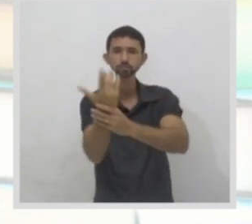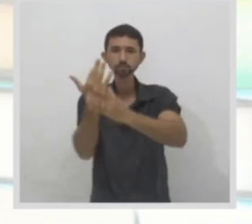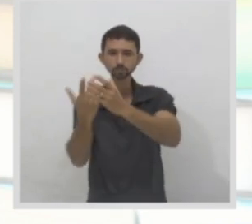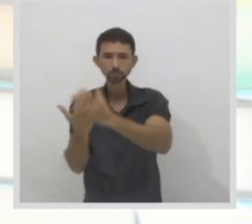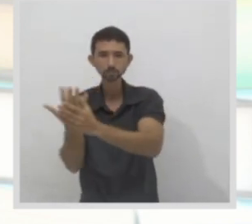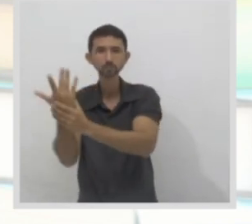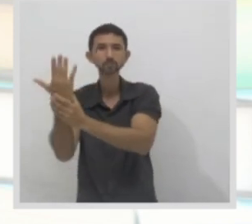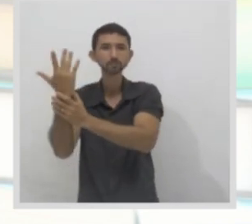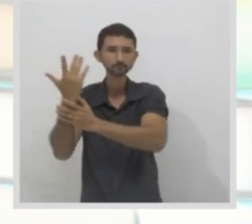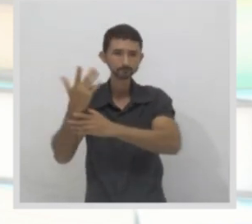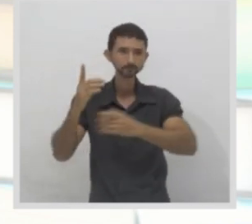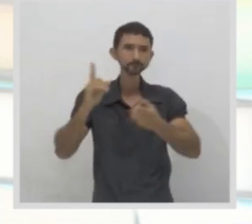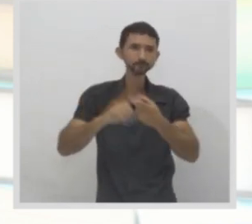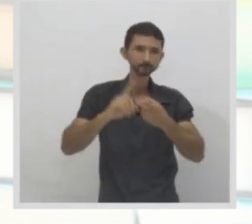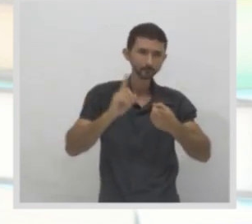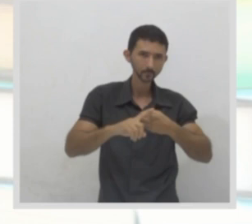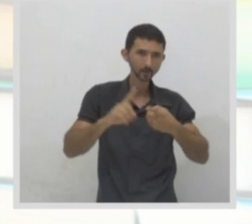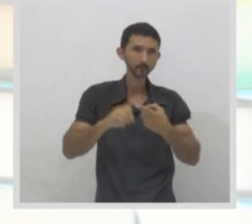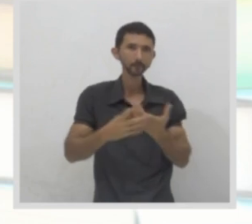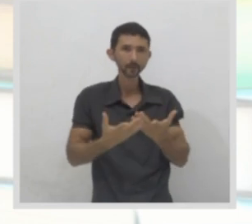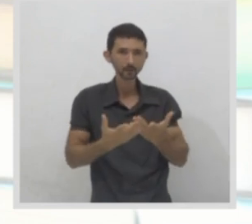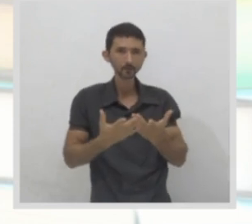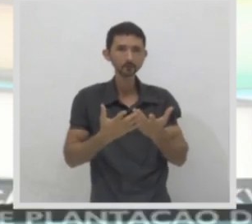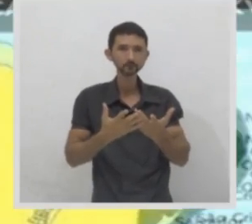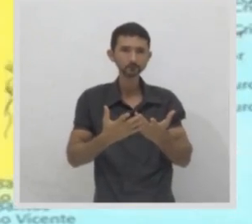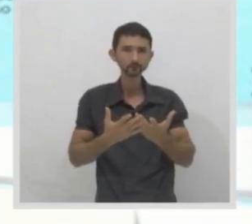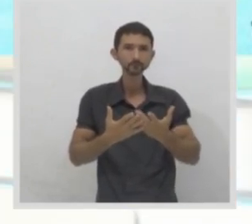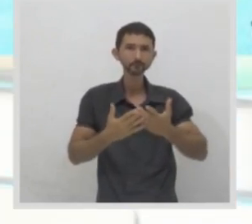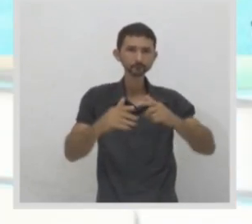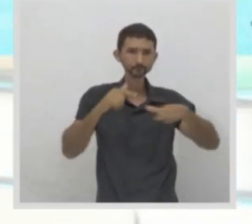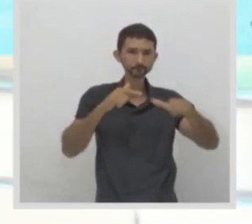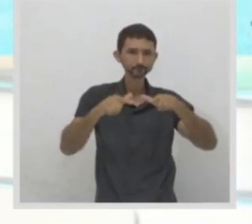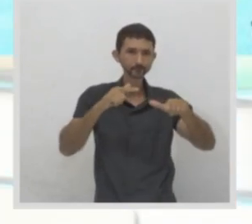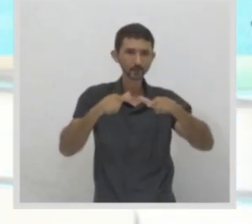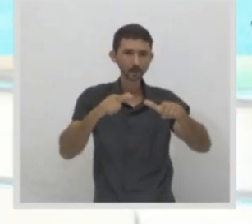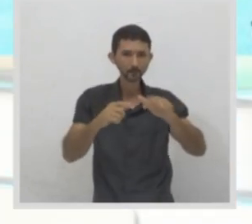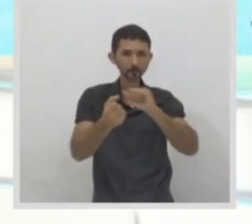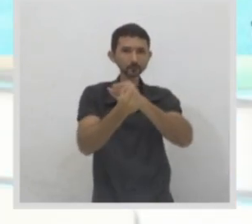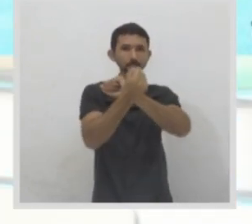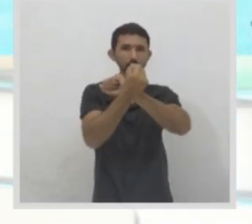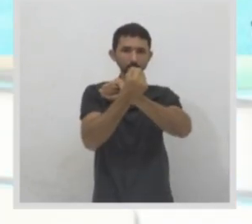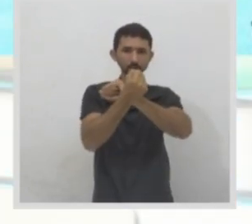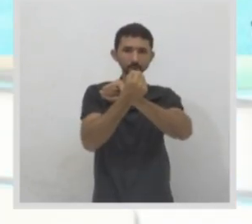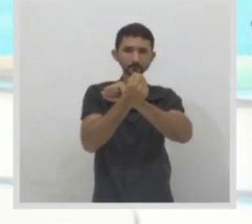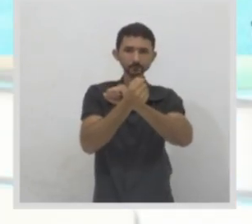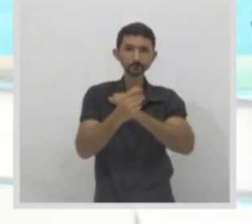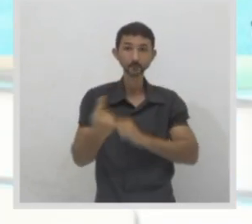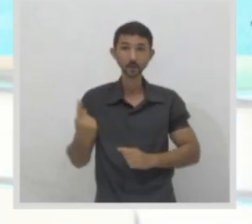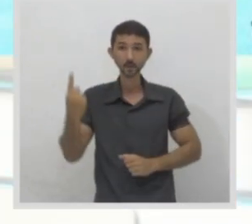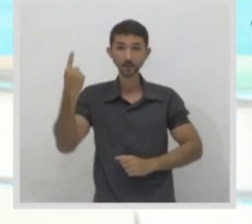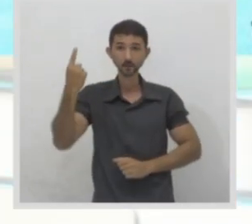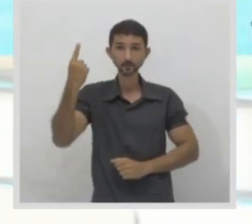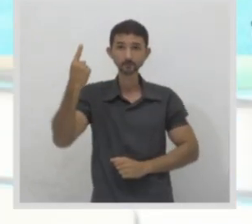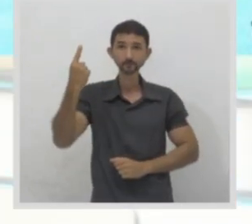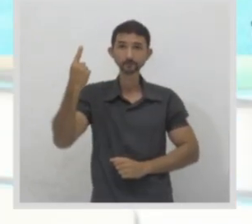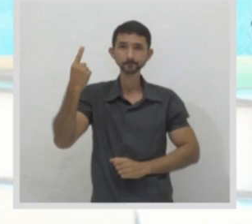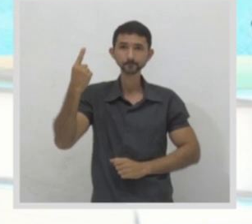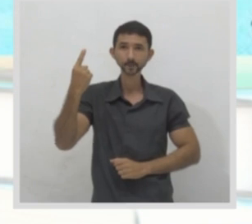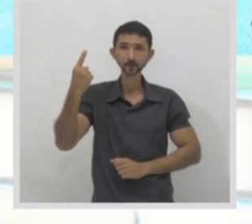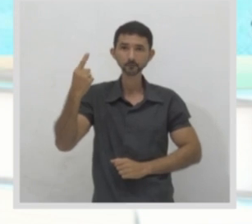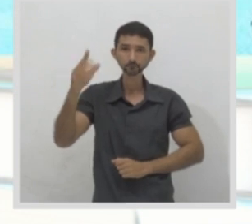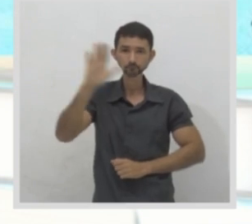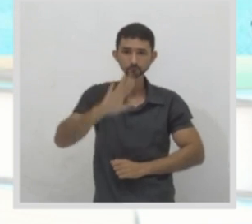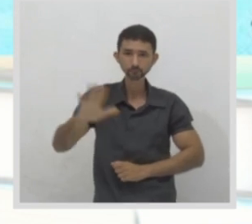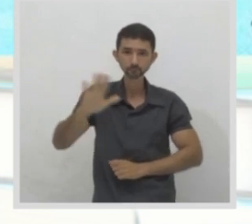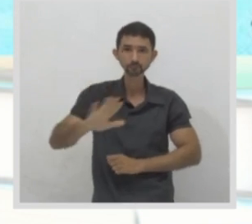Né? E elas também, como já foi dito, eles adotaram a mão de obra escrava. A gente tem nessa imagem aqui, né, as